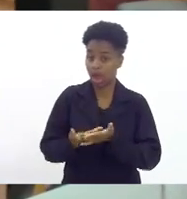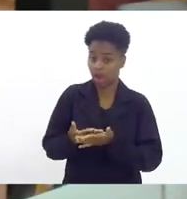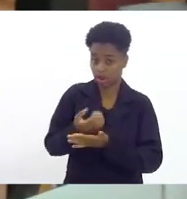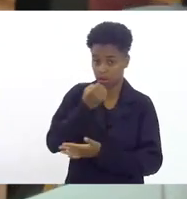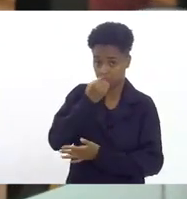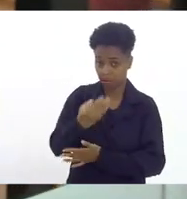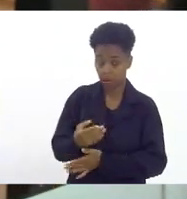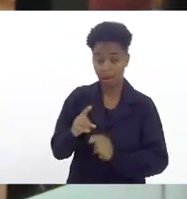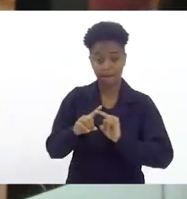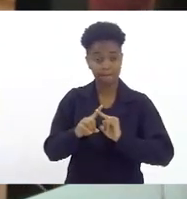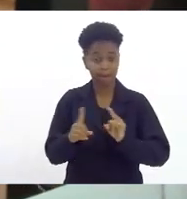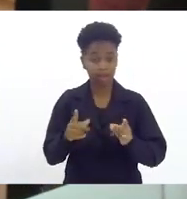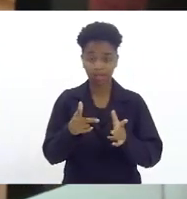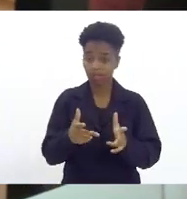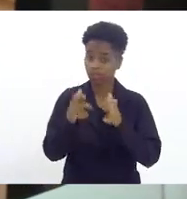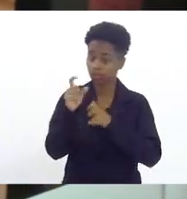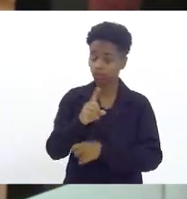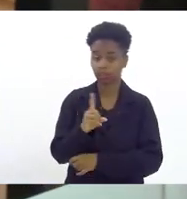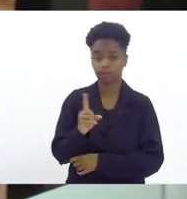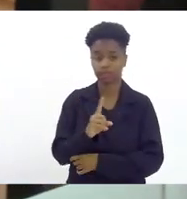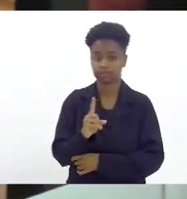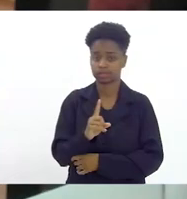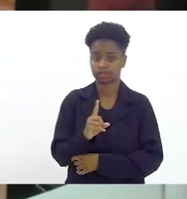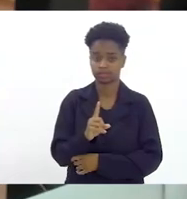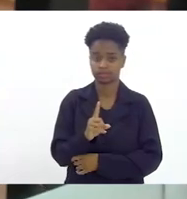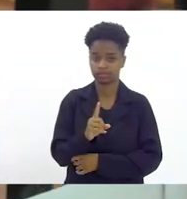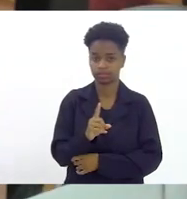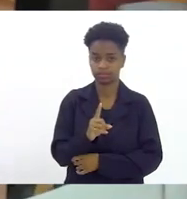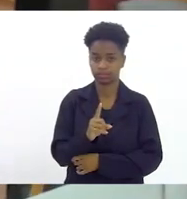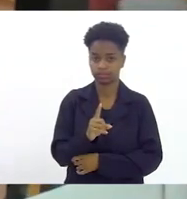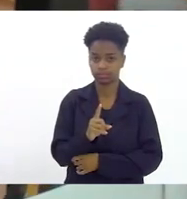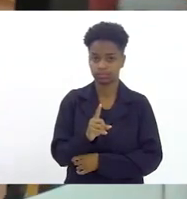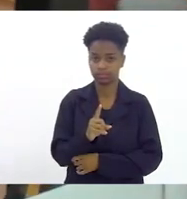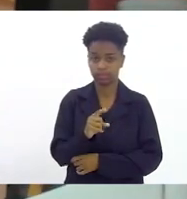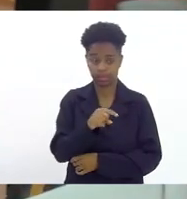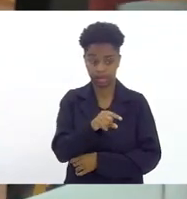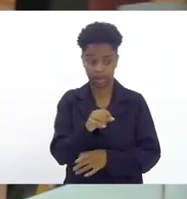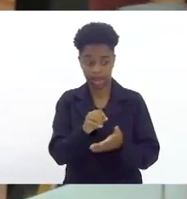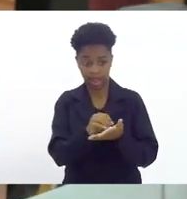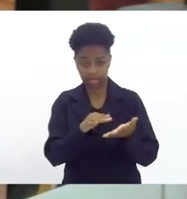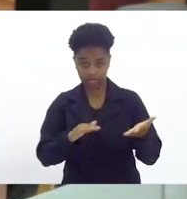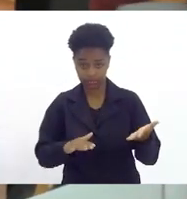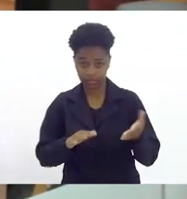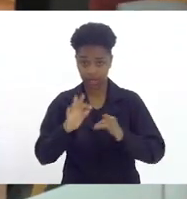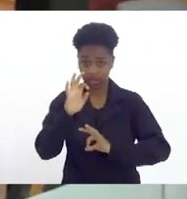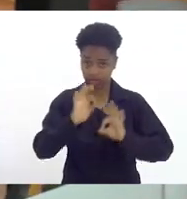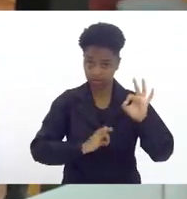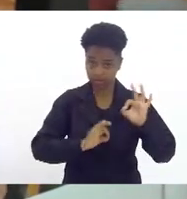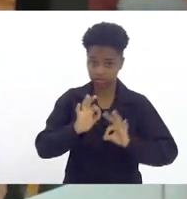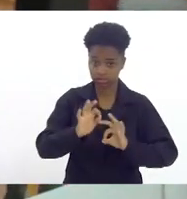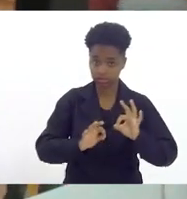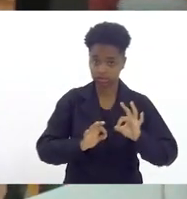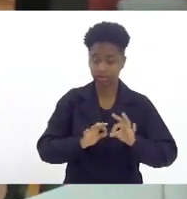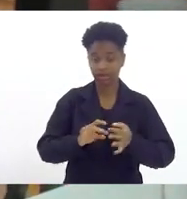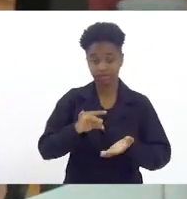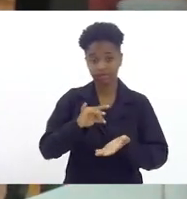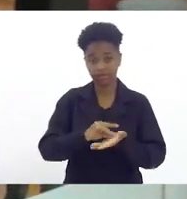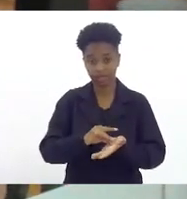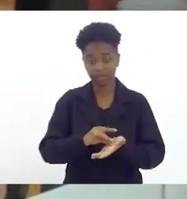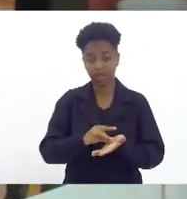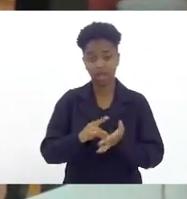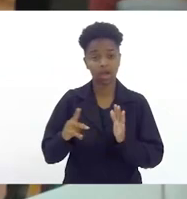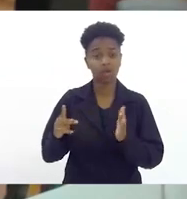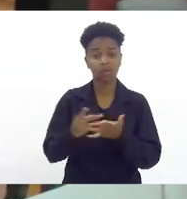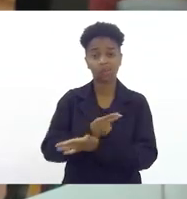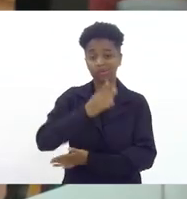e não reconhecem que esse esse essa atividade de planejamento ela é feita de